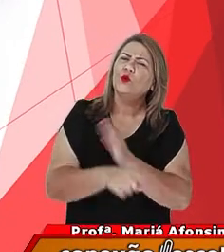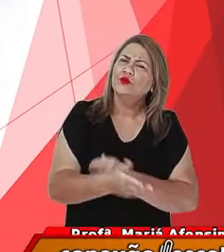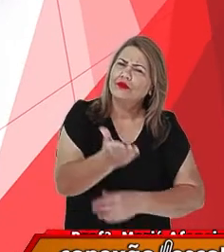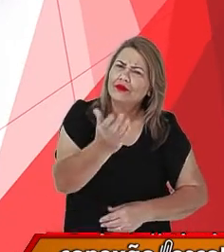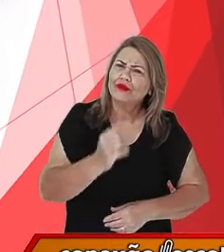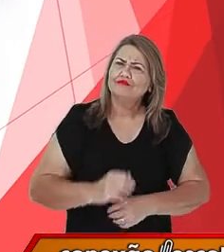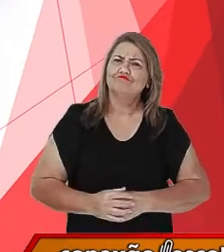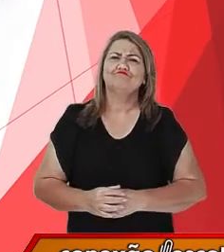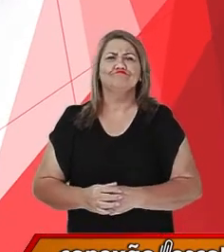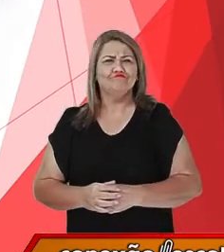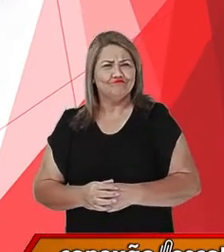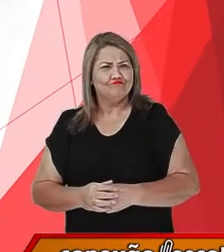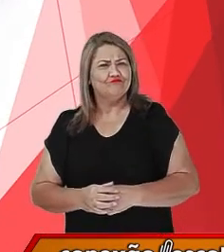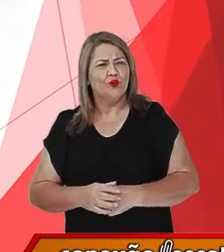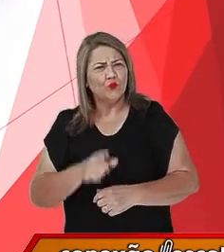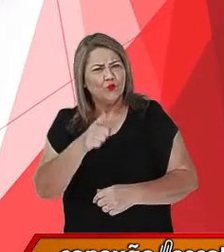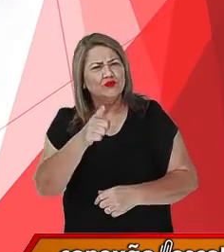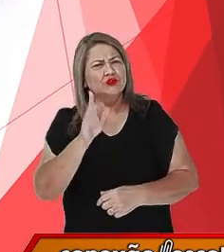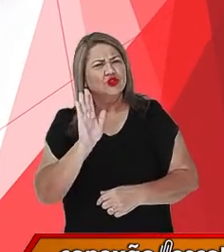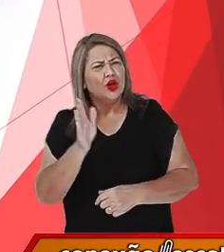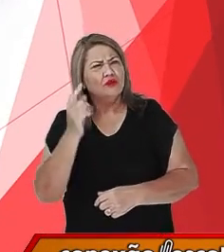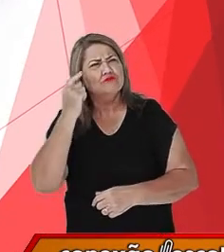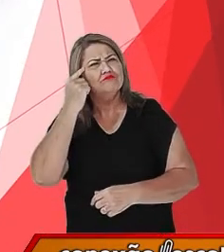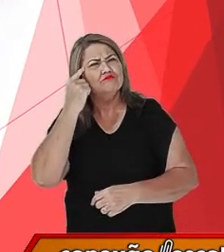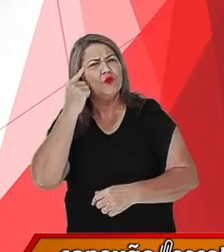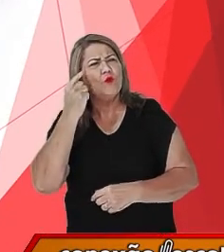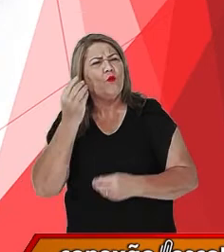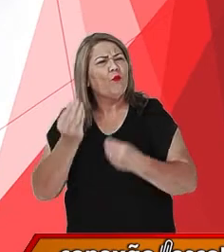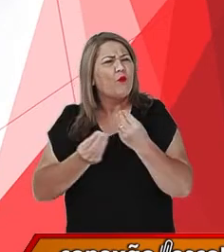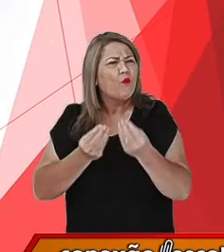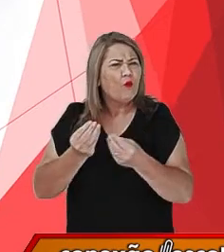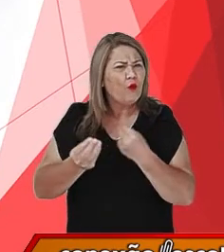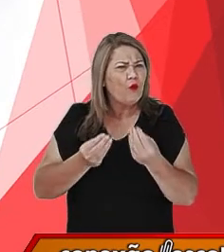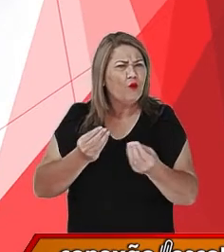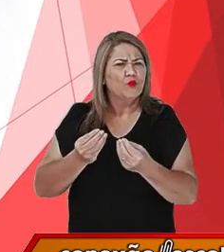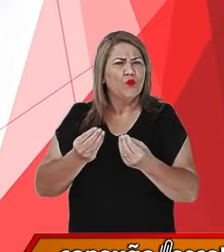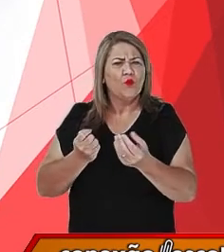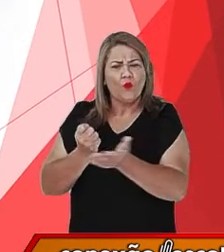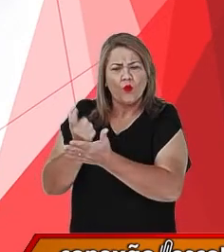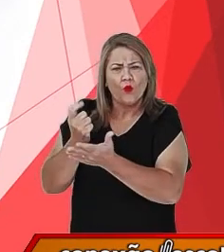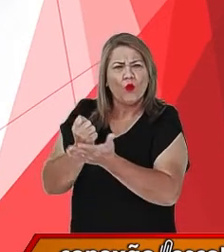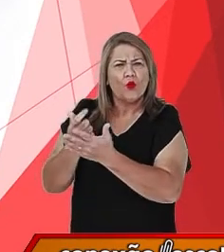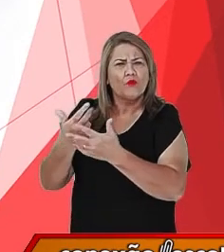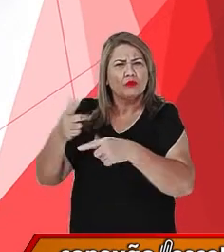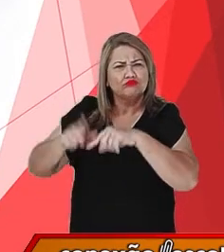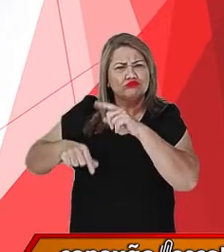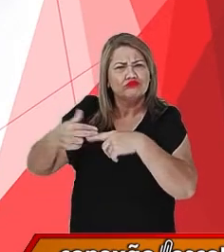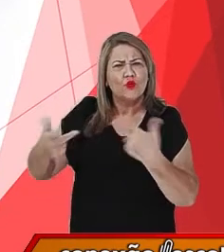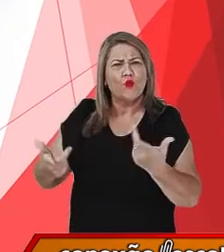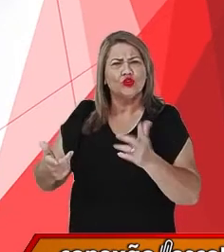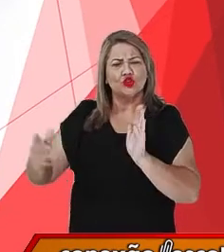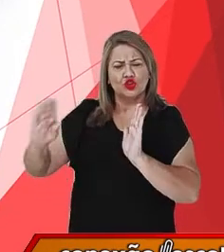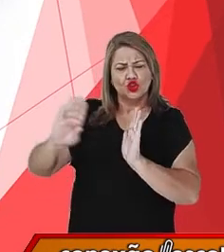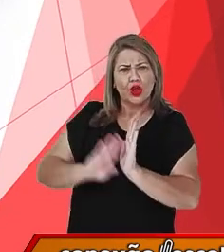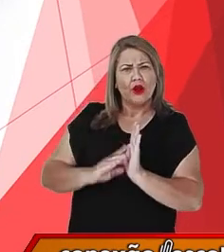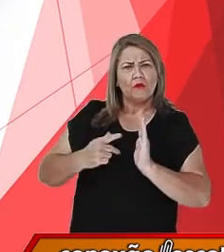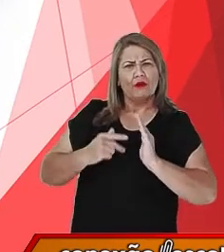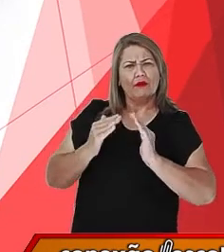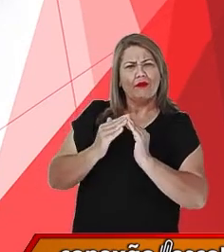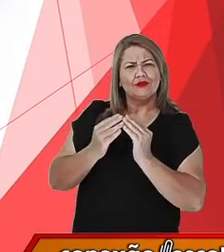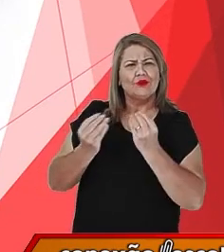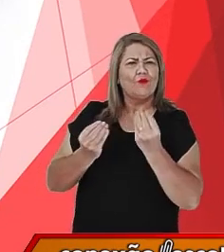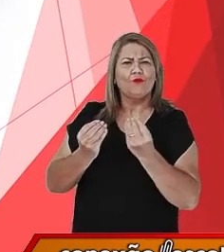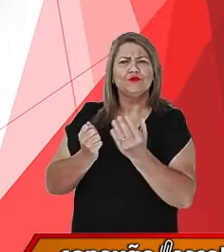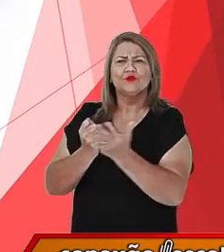pergunta. Você já se perguntou como que o produto chega na sua casa quando você, por